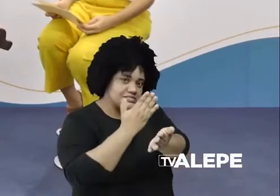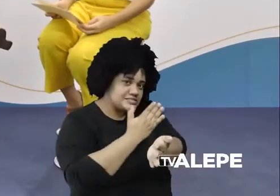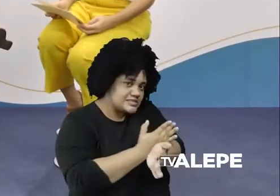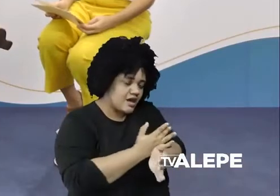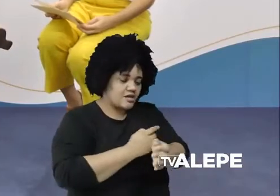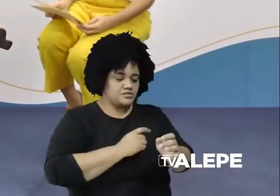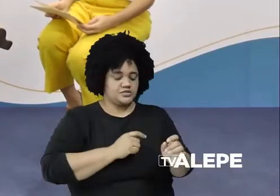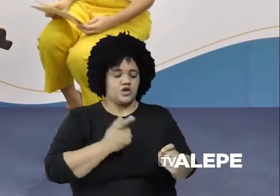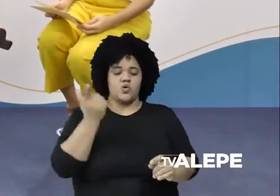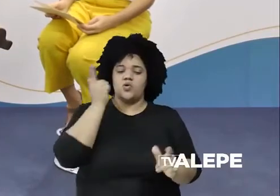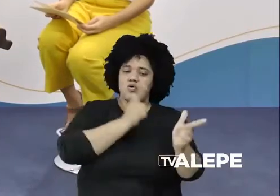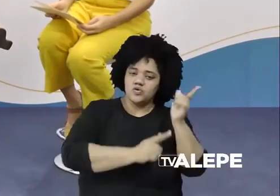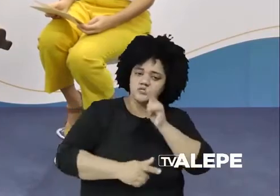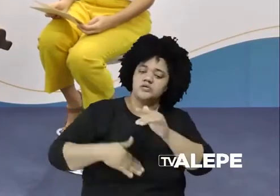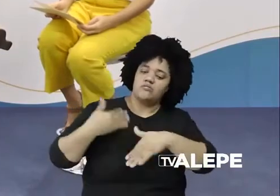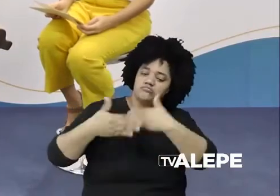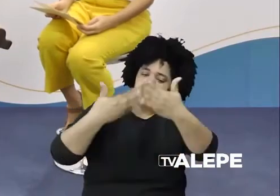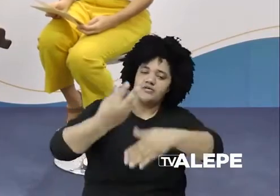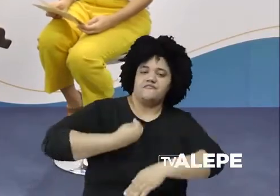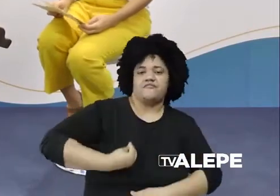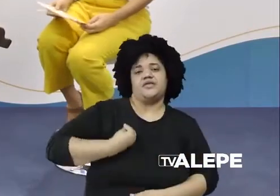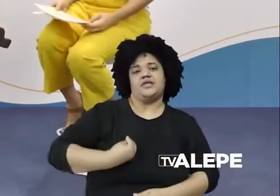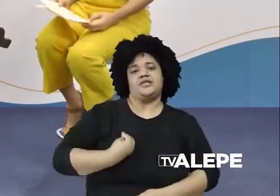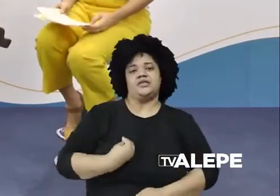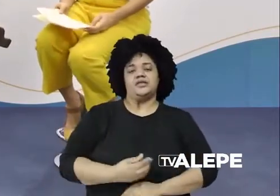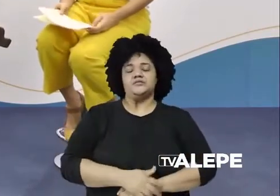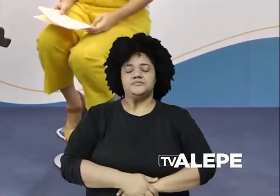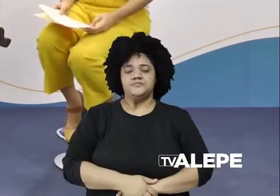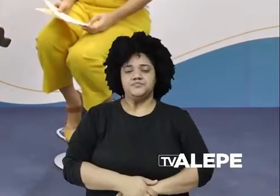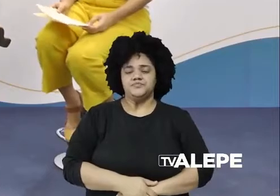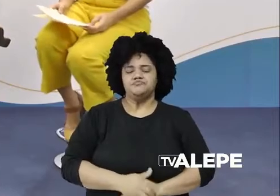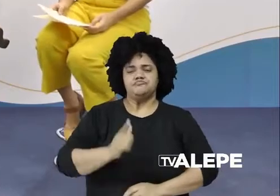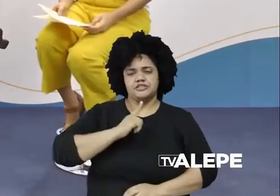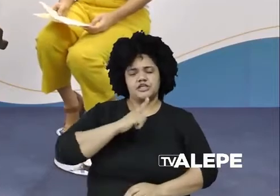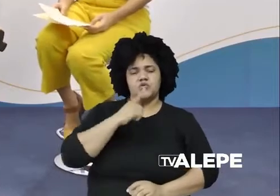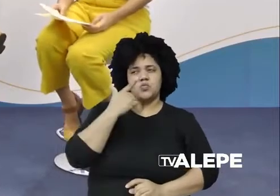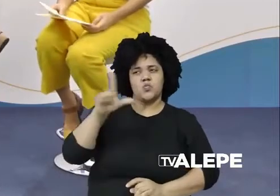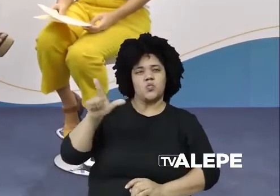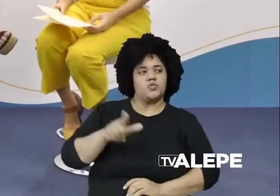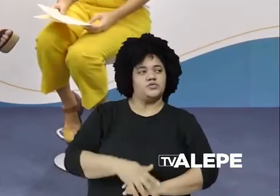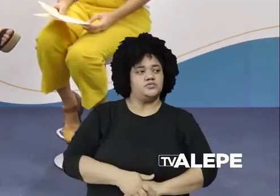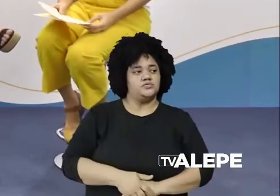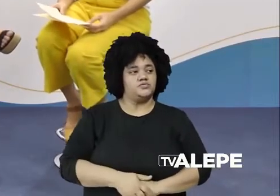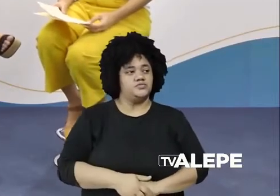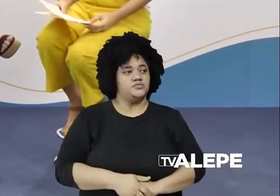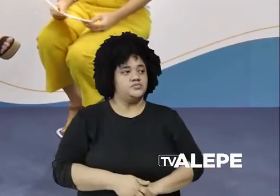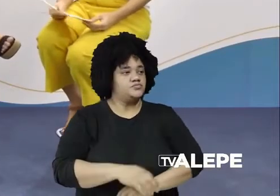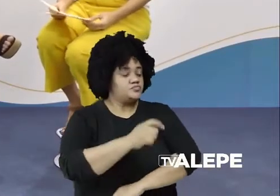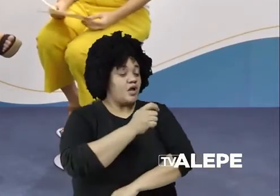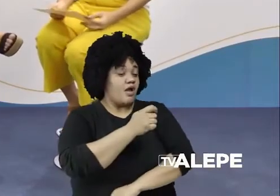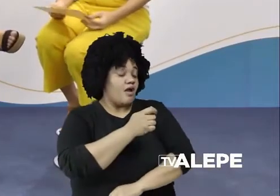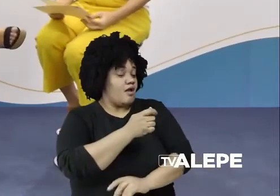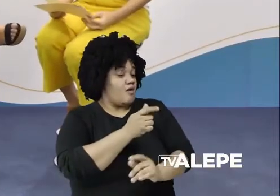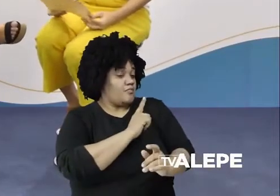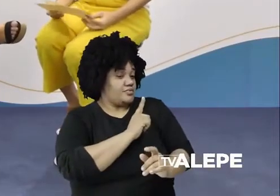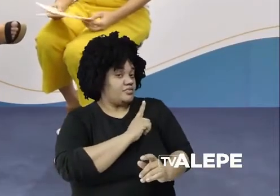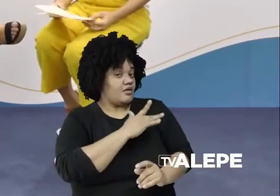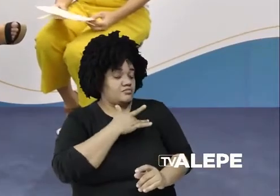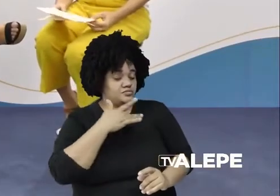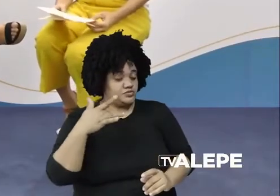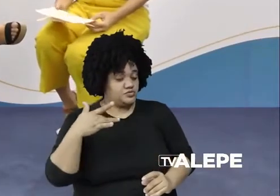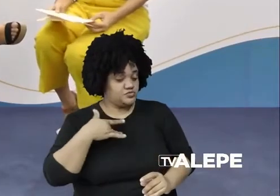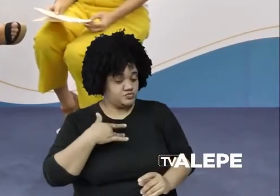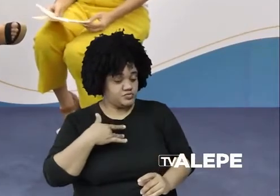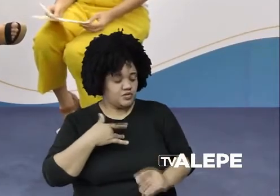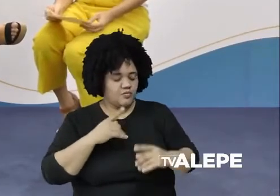tratamento, a criança tem uma maior sobrevida. Há um outro elemento também. Nós falamos muito da questão da saúde e tudinho,